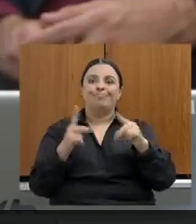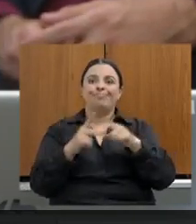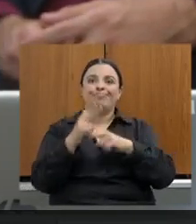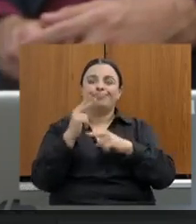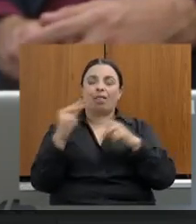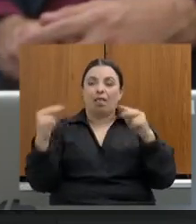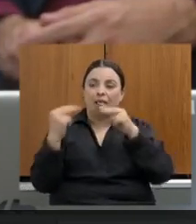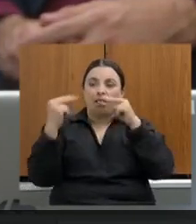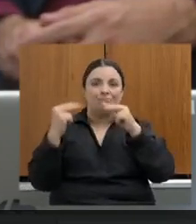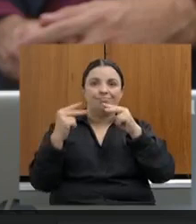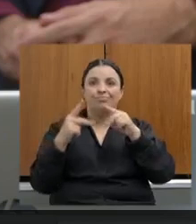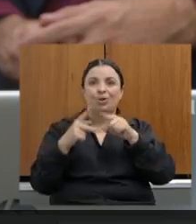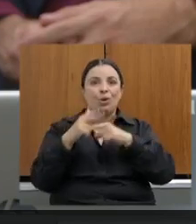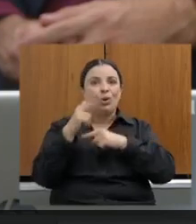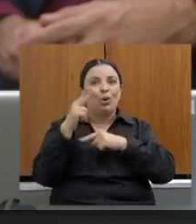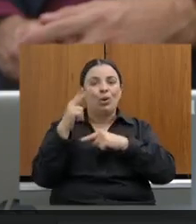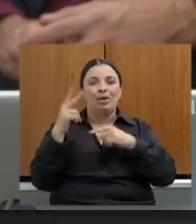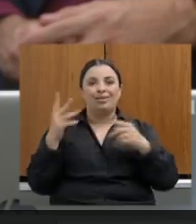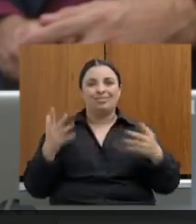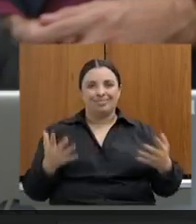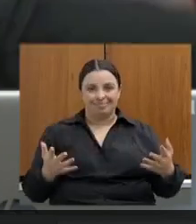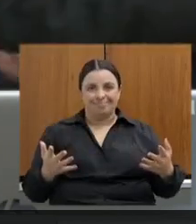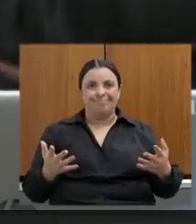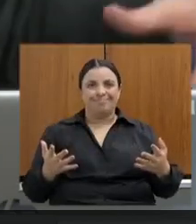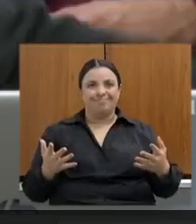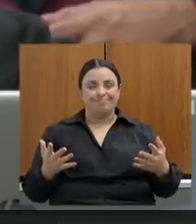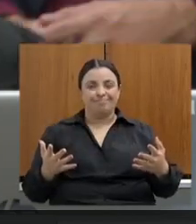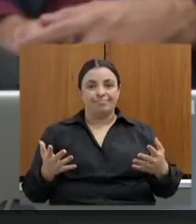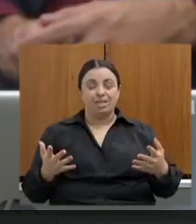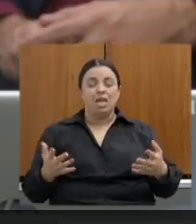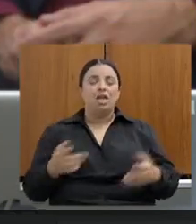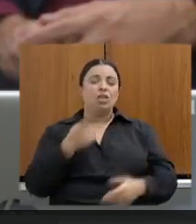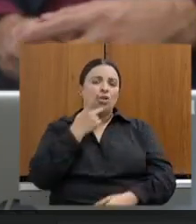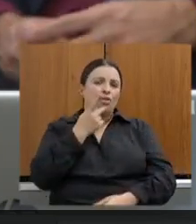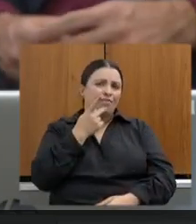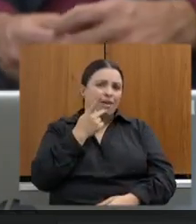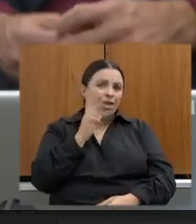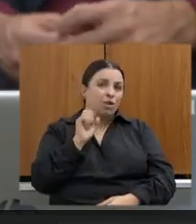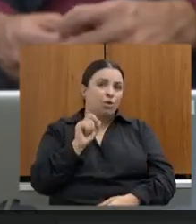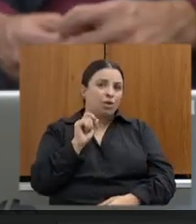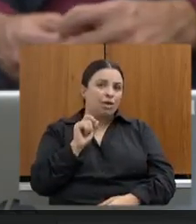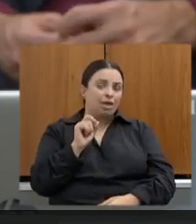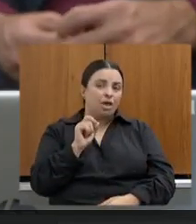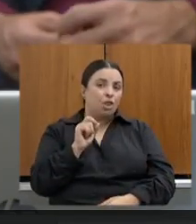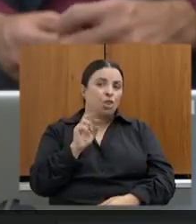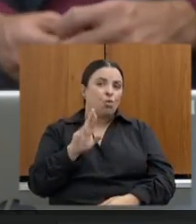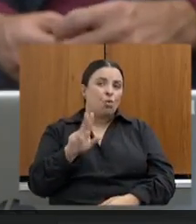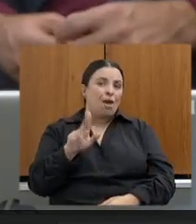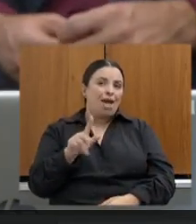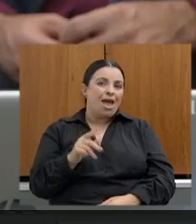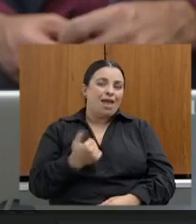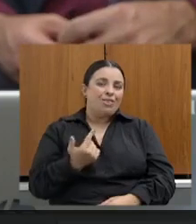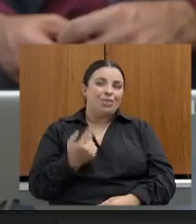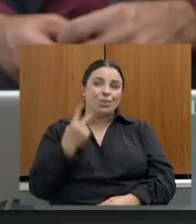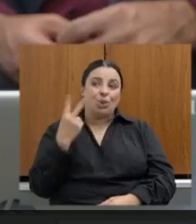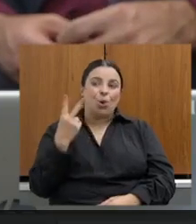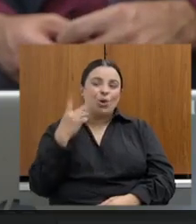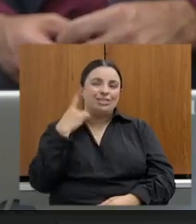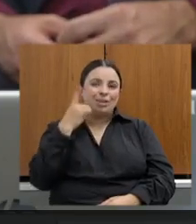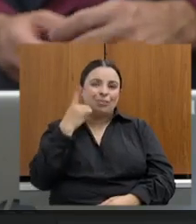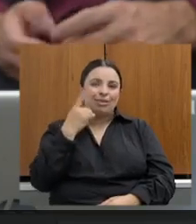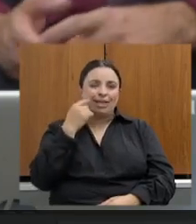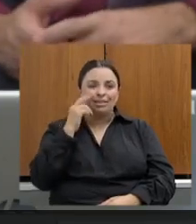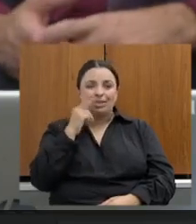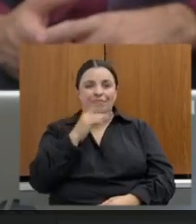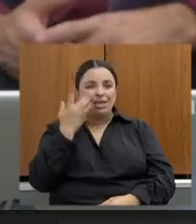e nós estamos falando de uma realidade aqui não é dois Deputado estranho tá isso eu tô falando de dois deputados que